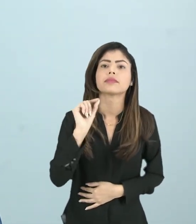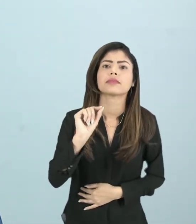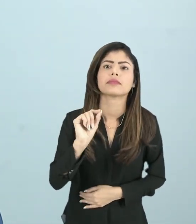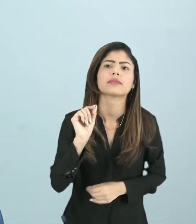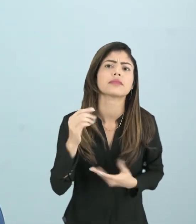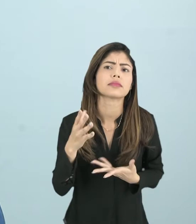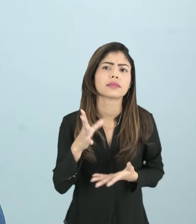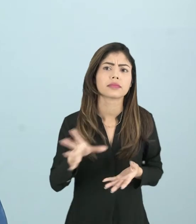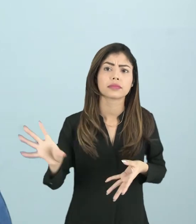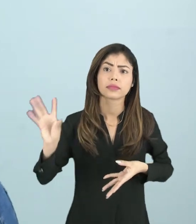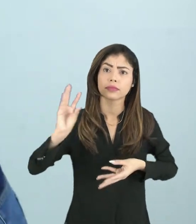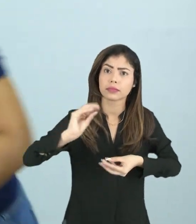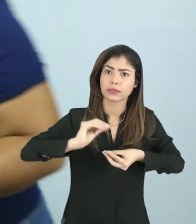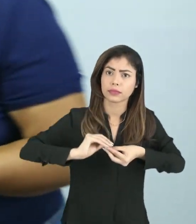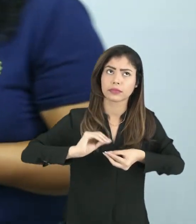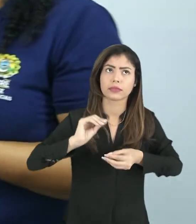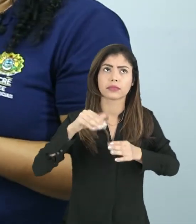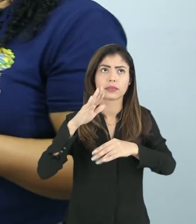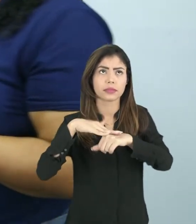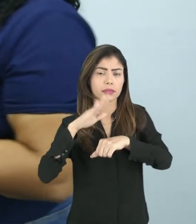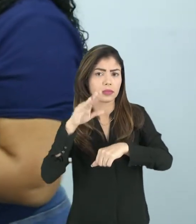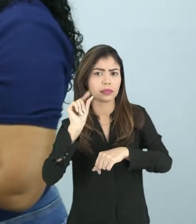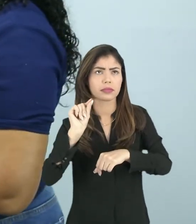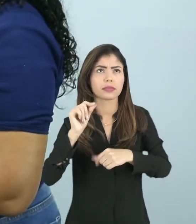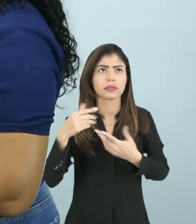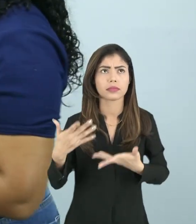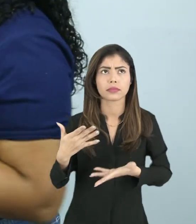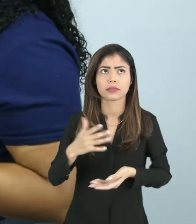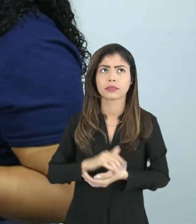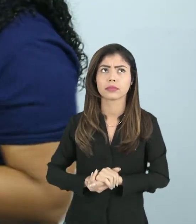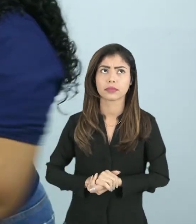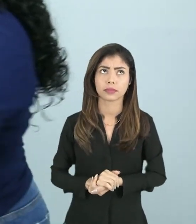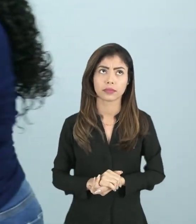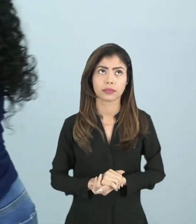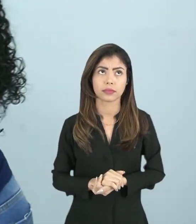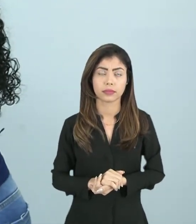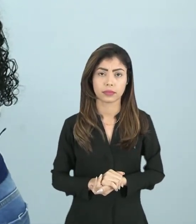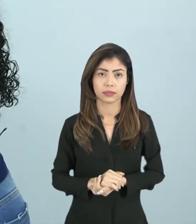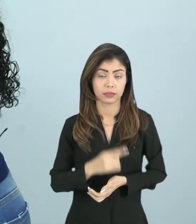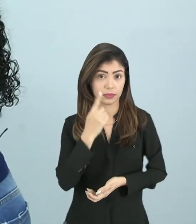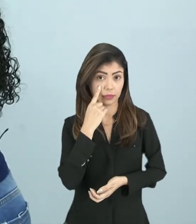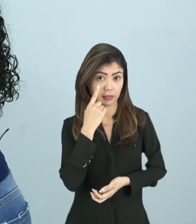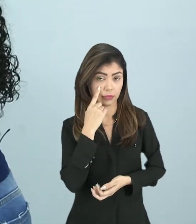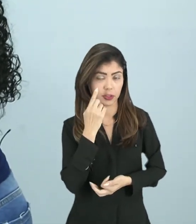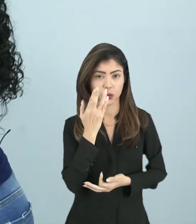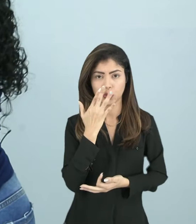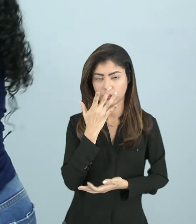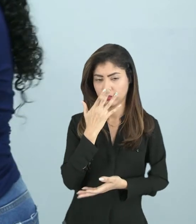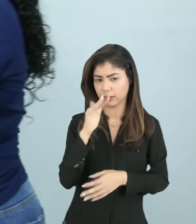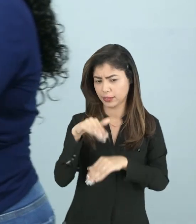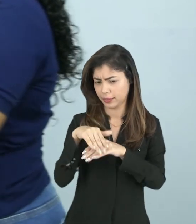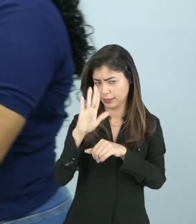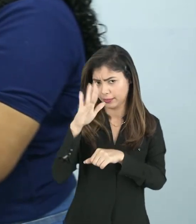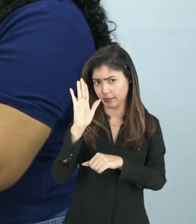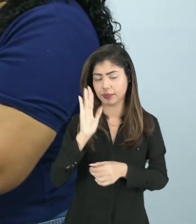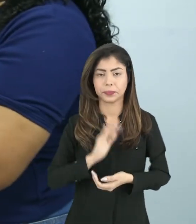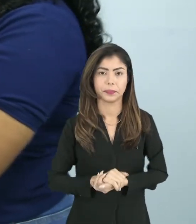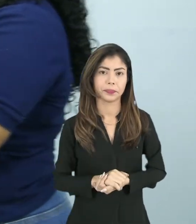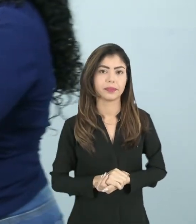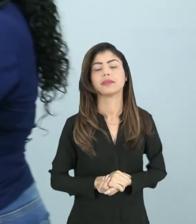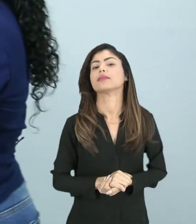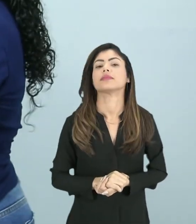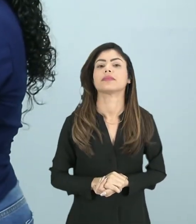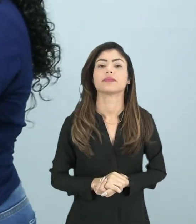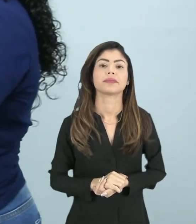a gente vai acrescentar um pouco mais com as folhas. Vamos dar um colorido a mais.